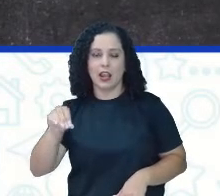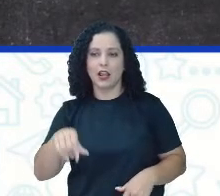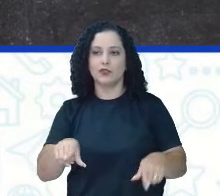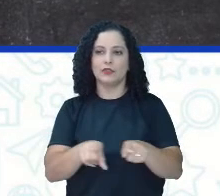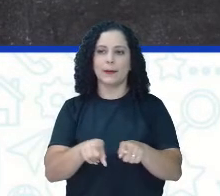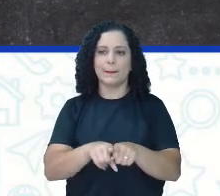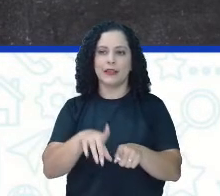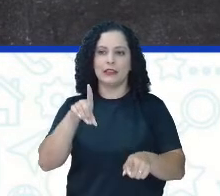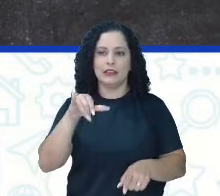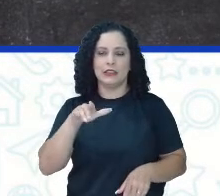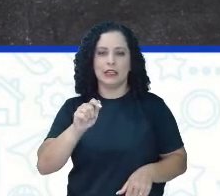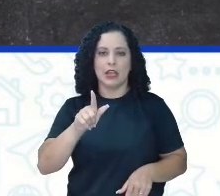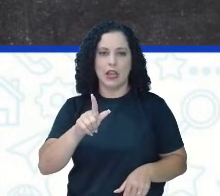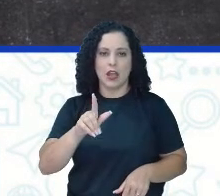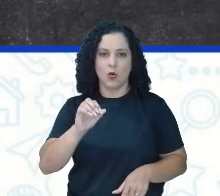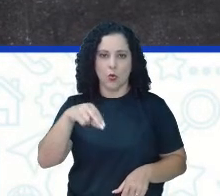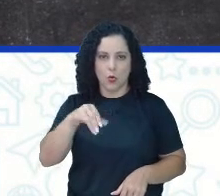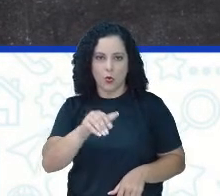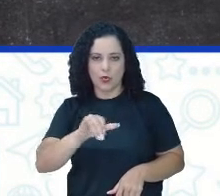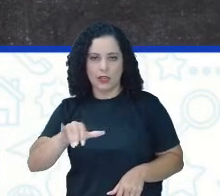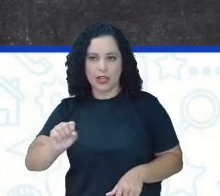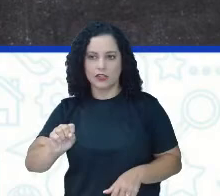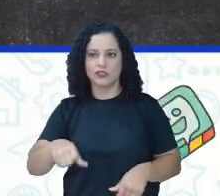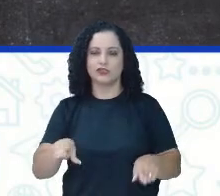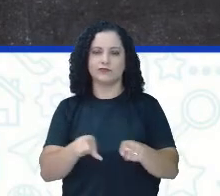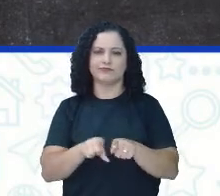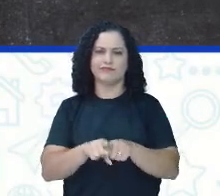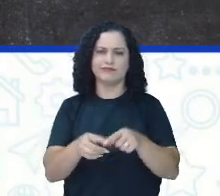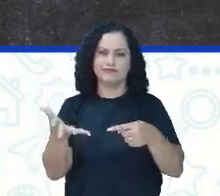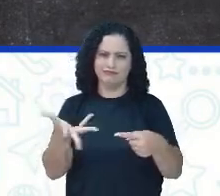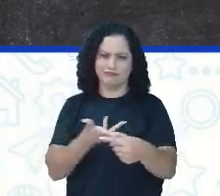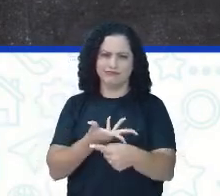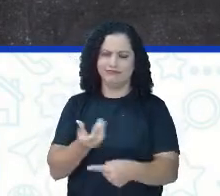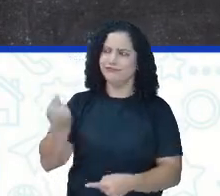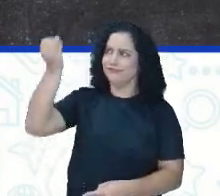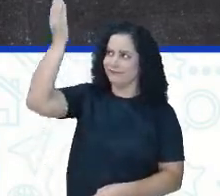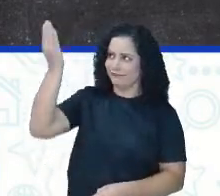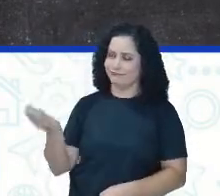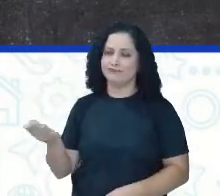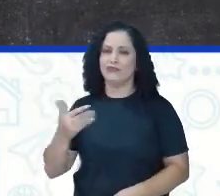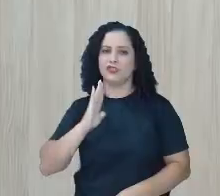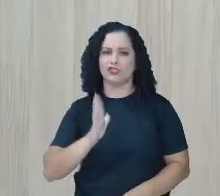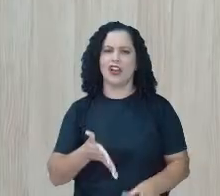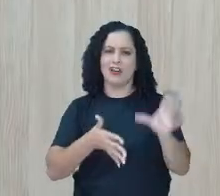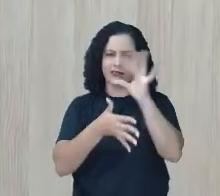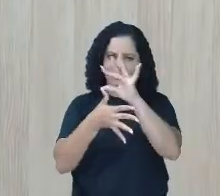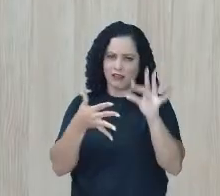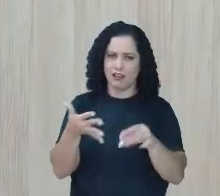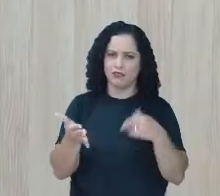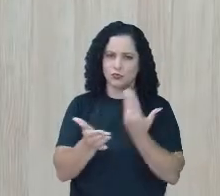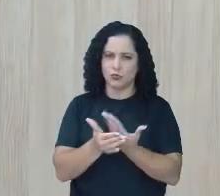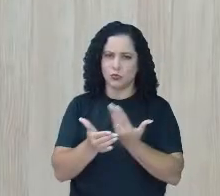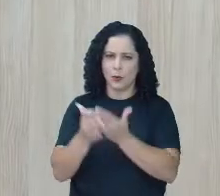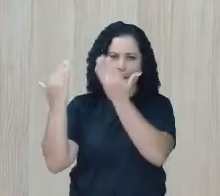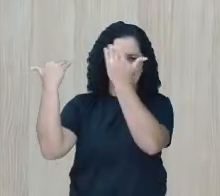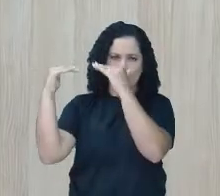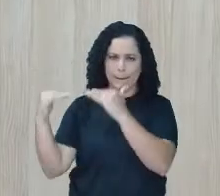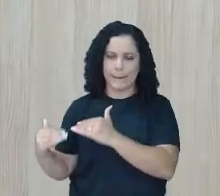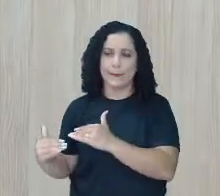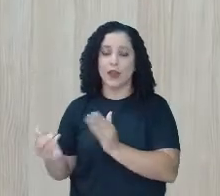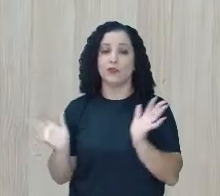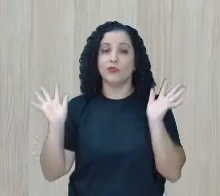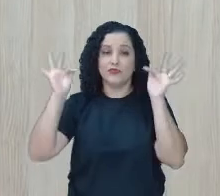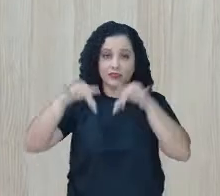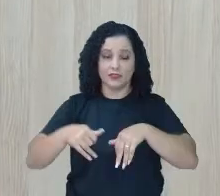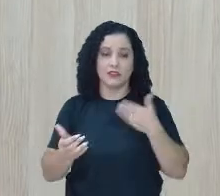e ângulos externos num polígono, tá certo? A gente viu bem detalhado o comportamento disso. Quando a gente chegou no finalzinho da